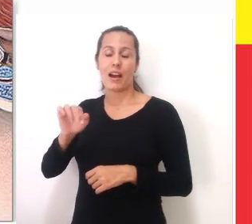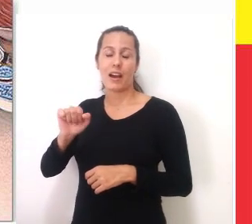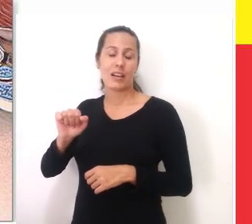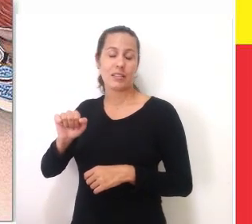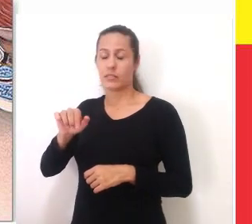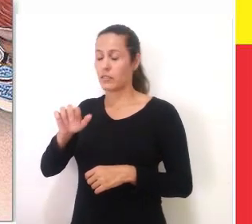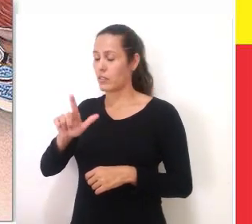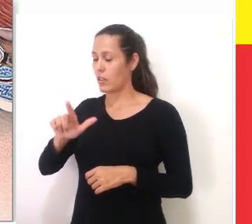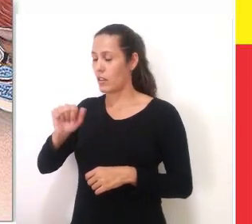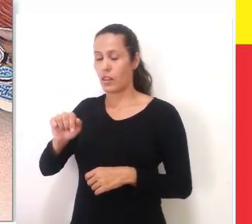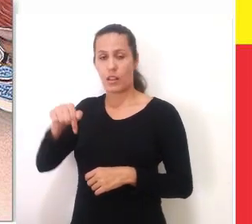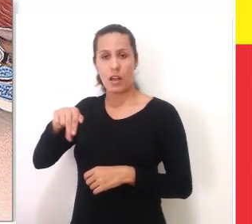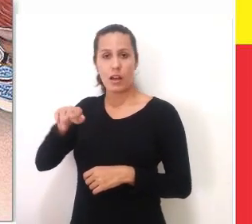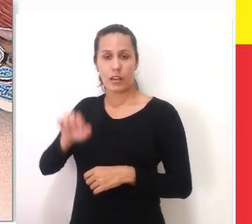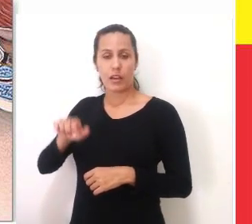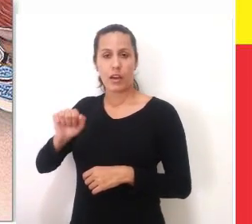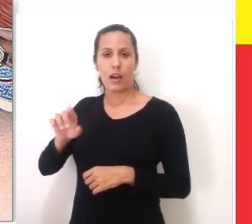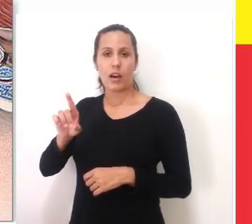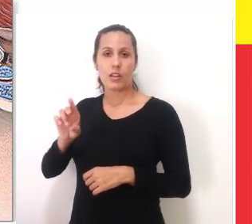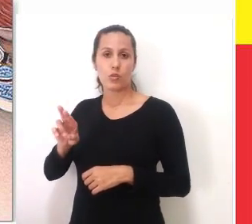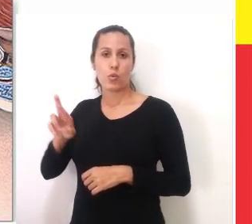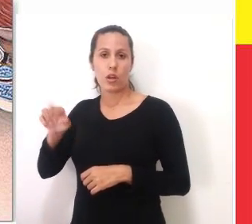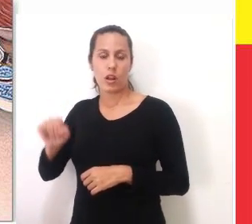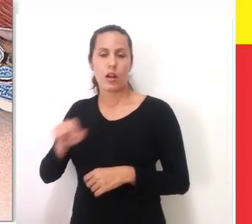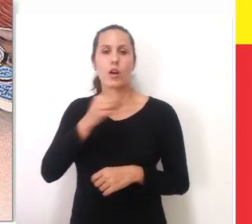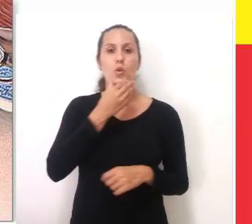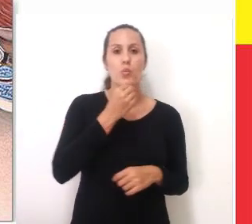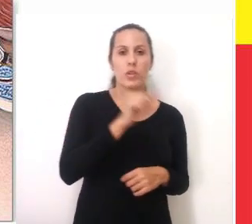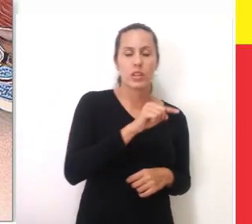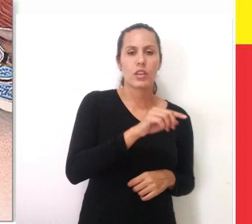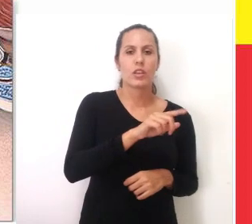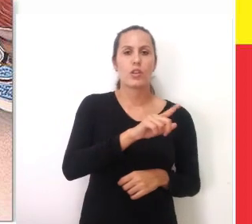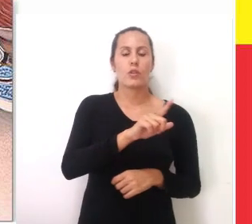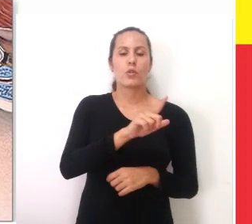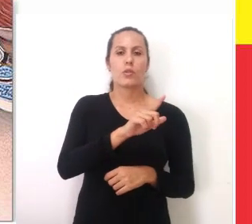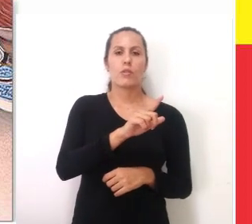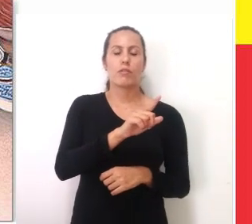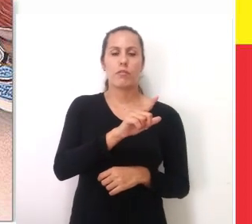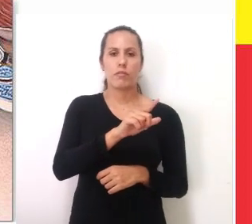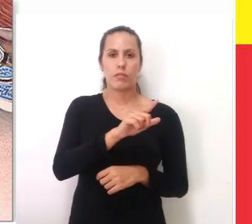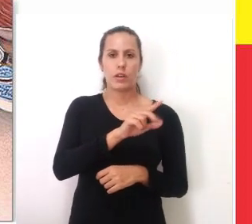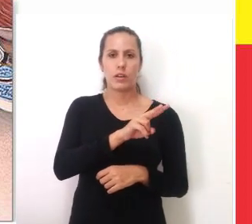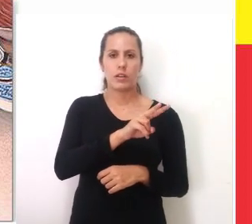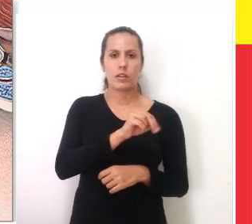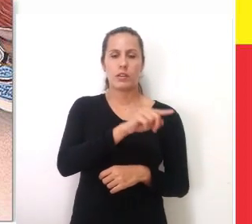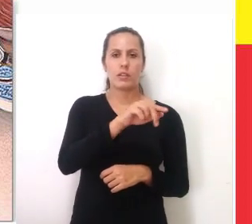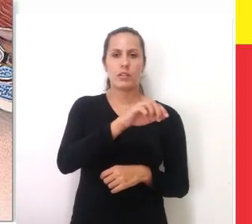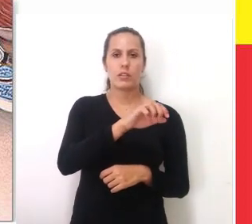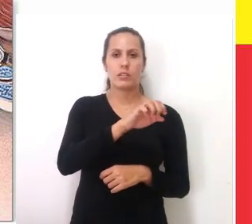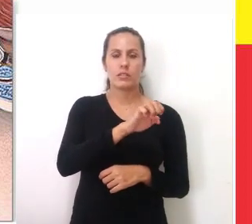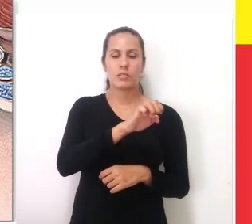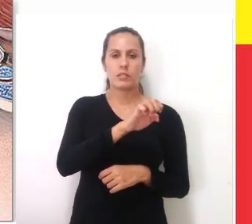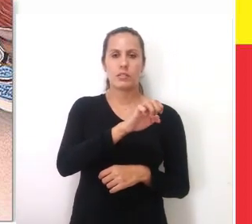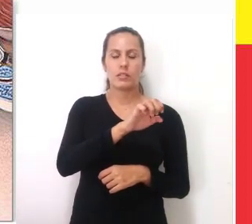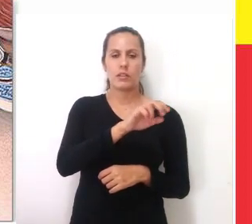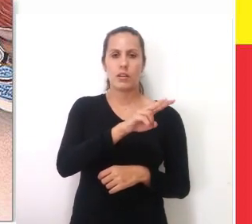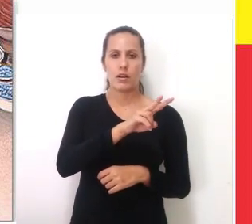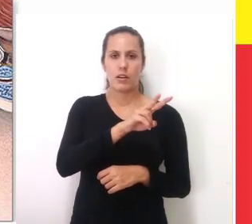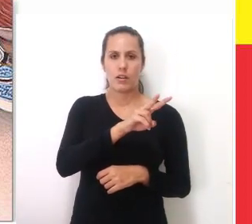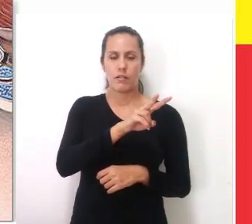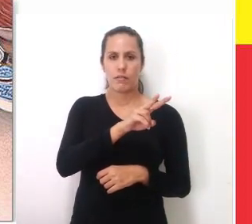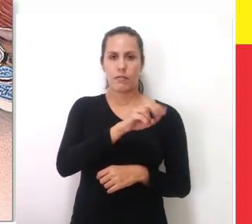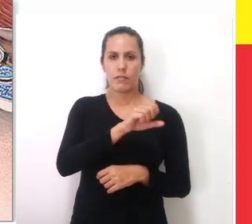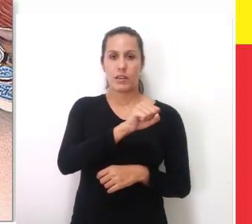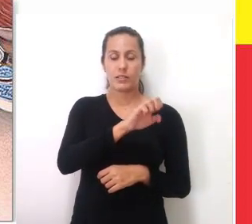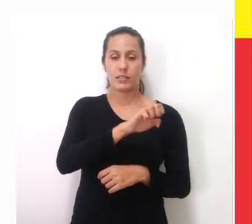E nos meninos, o nome dessa cirurgia é chamada de vasectomia. Preste atenção às imagens aí que